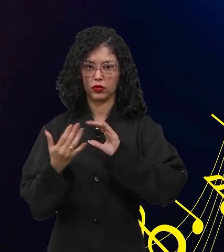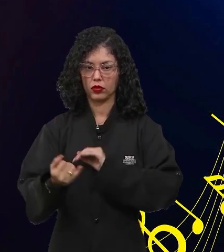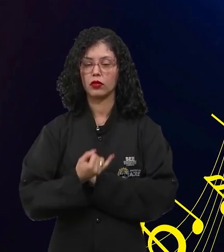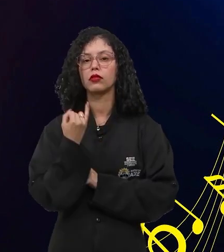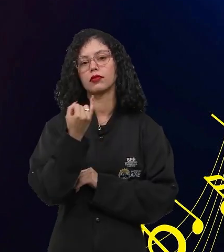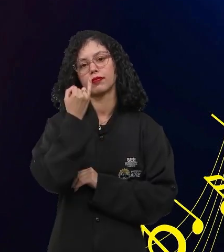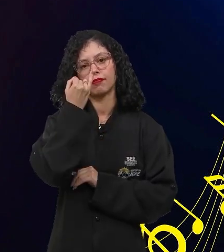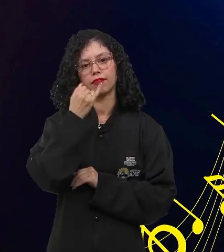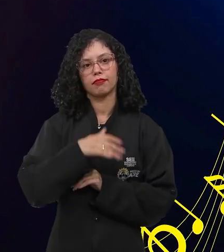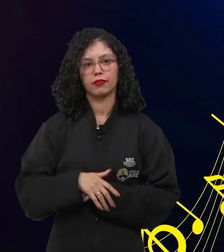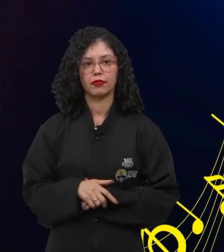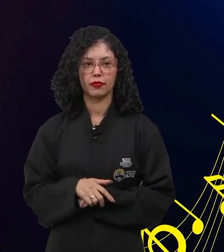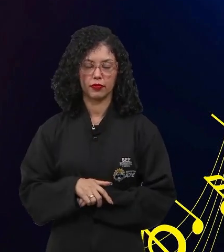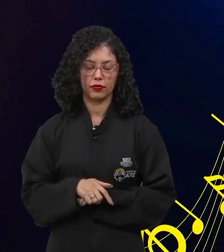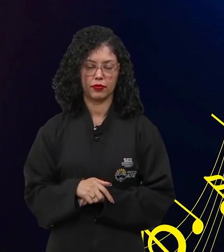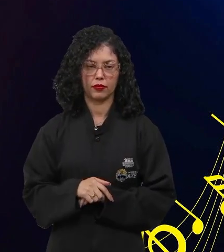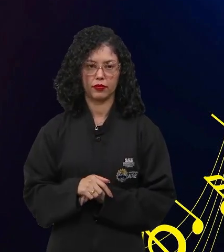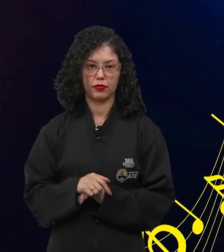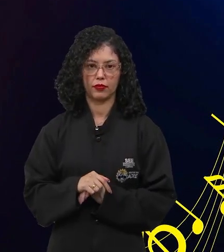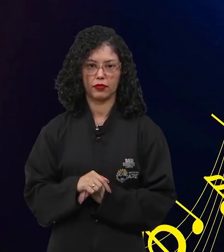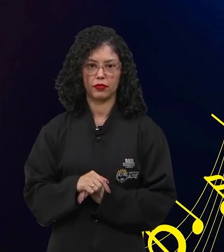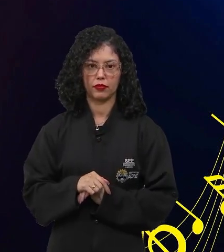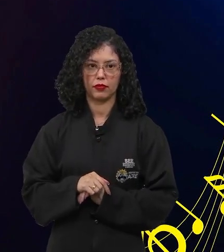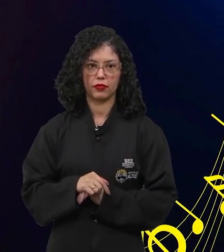cantochão e qual sua principal